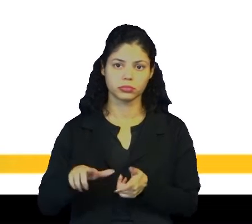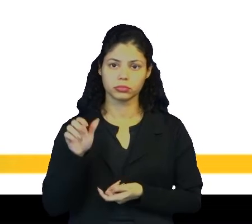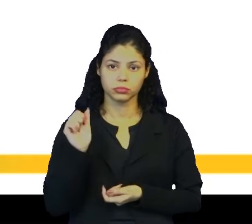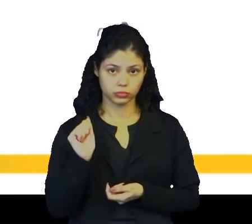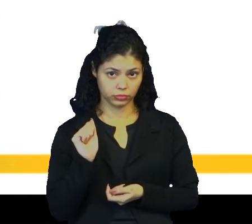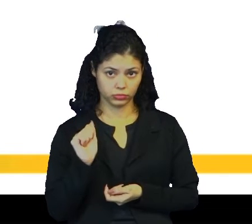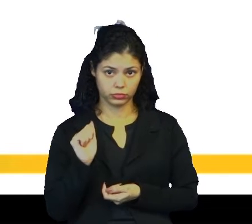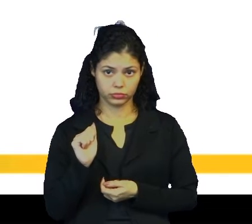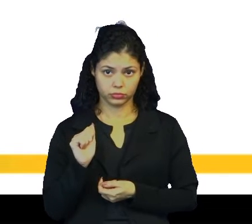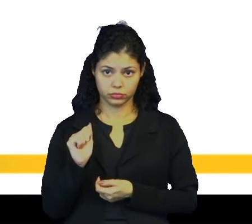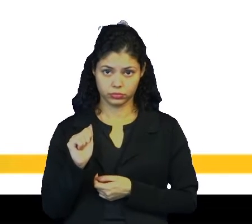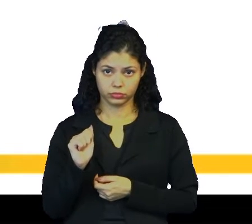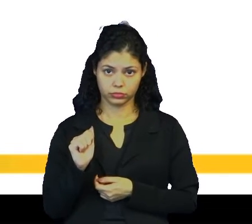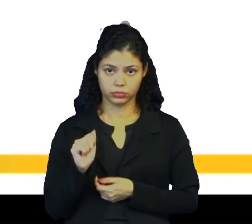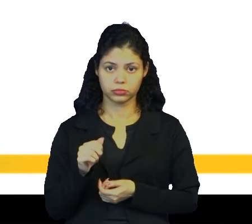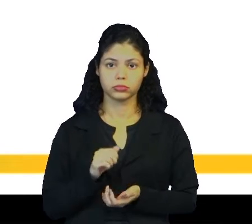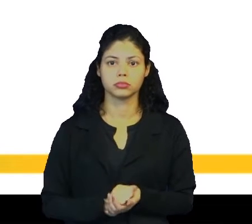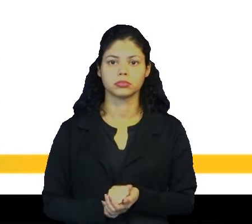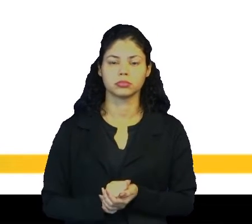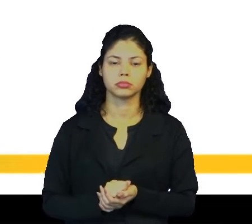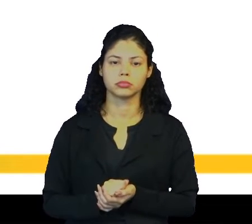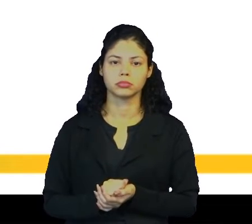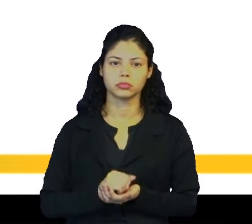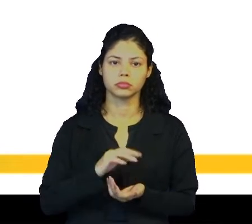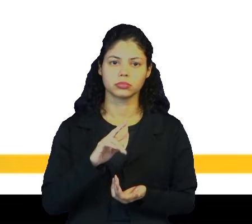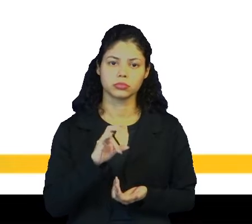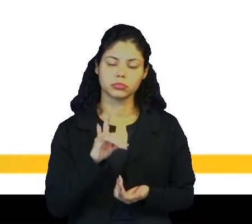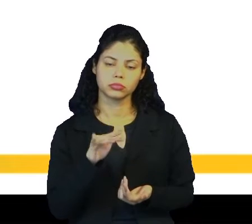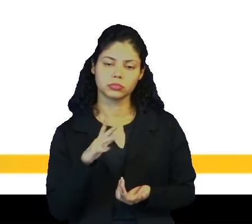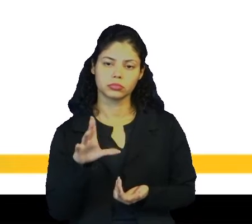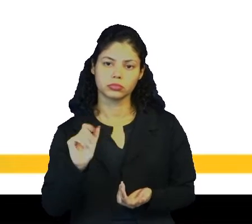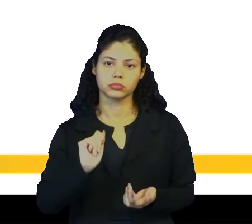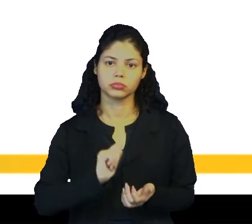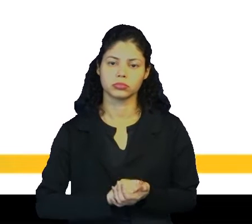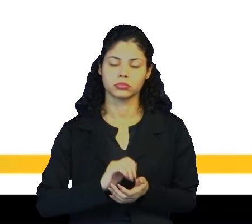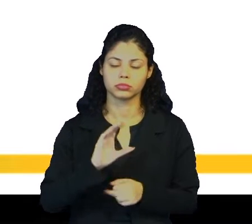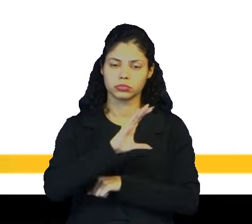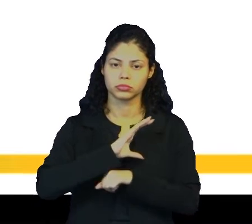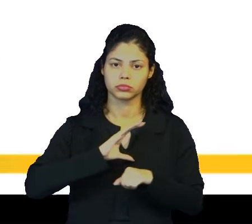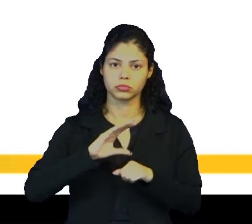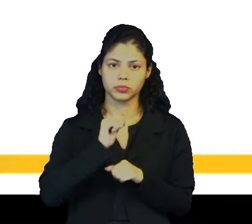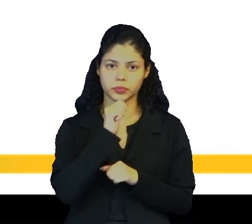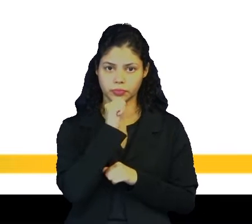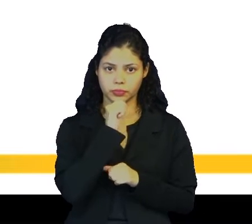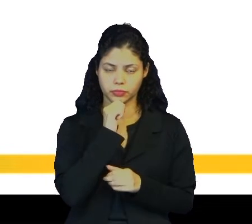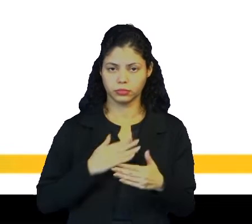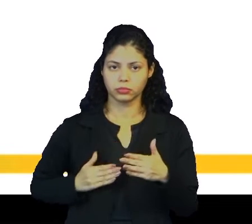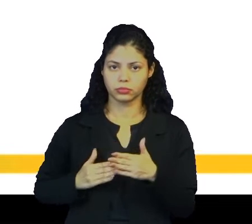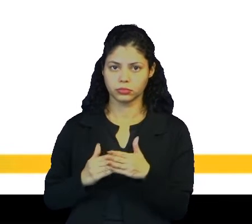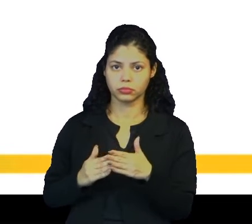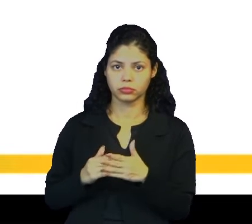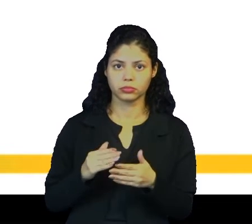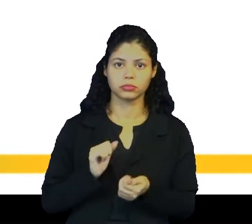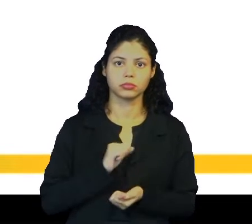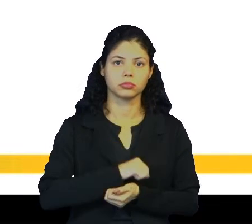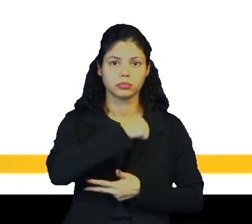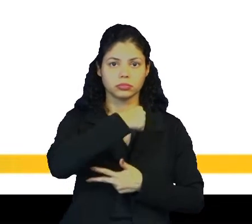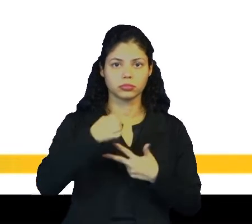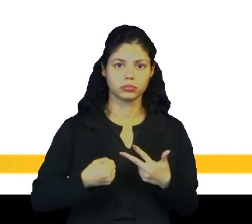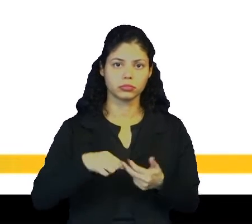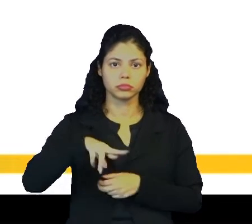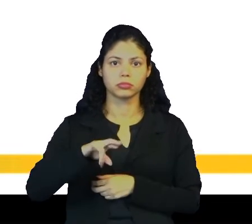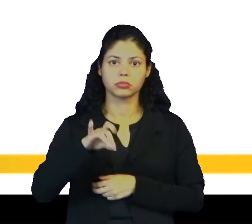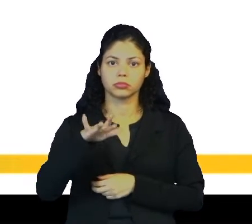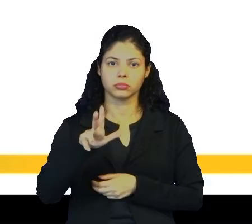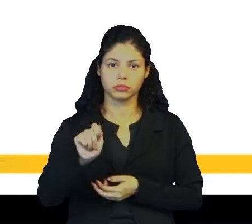A. A transição do absolutismo para uma monarquia constitucional e a limitação dos poderes políticos do